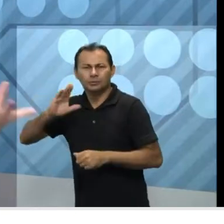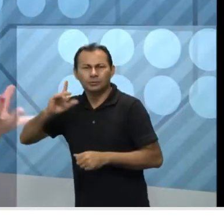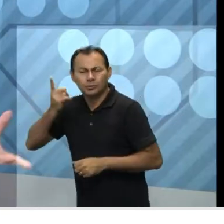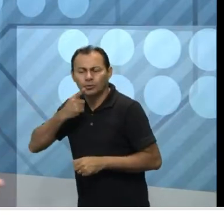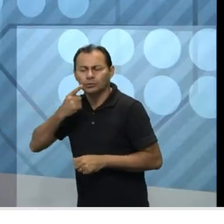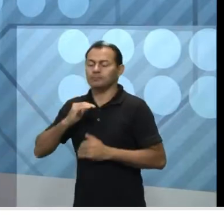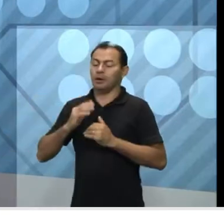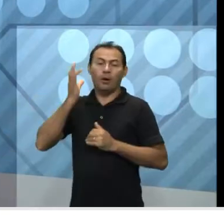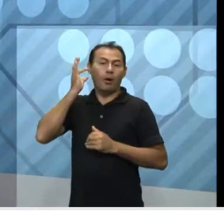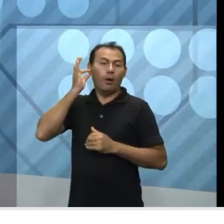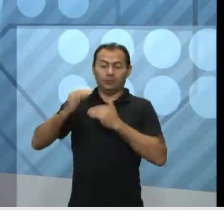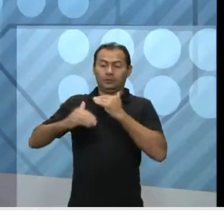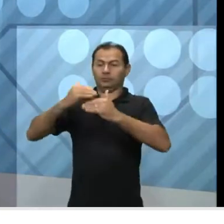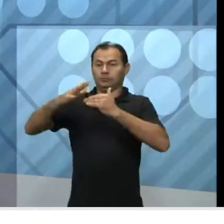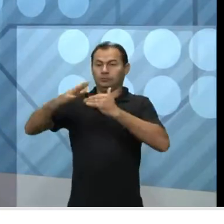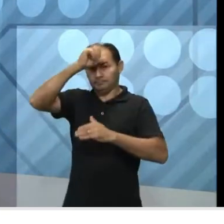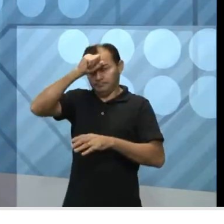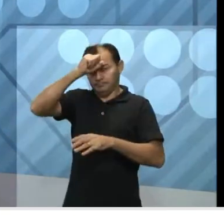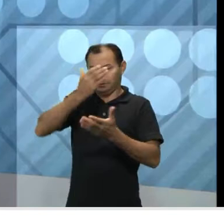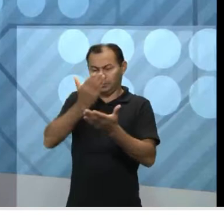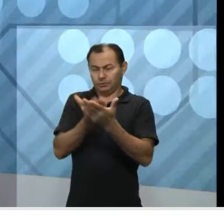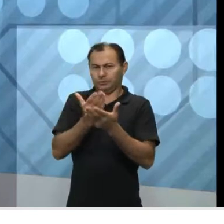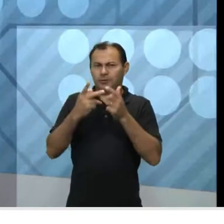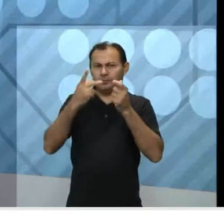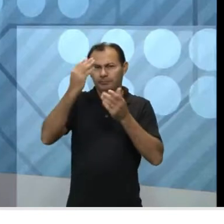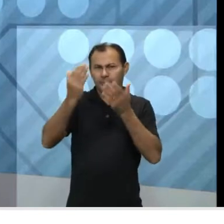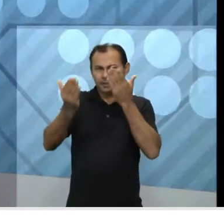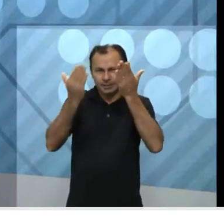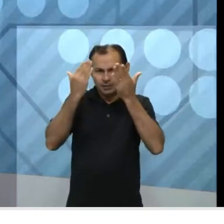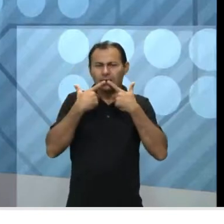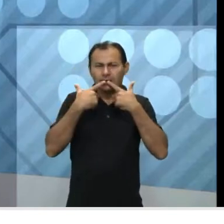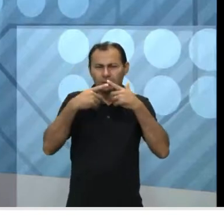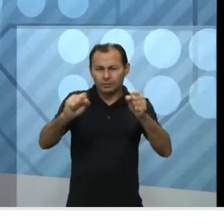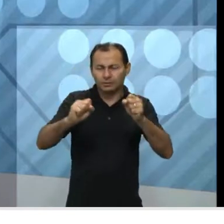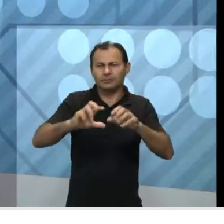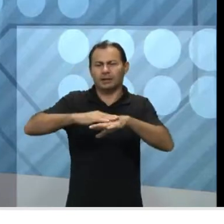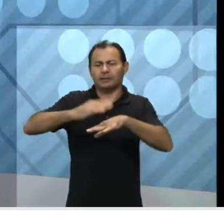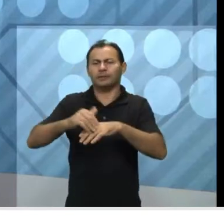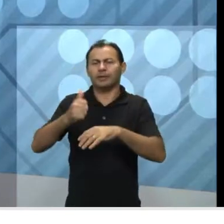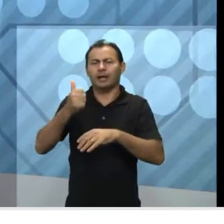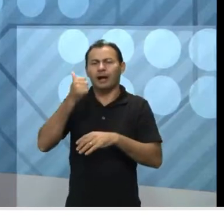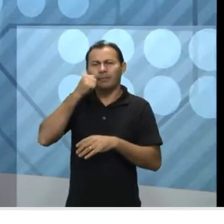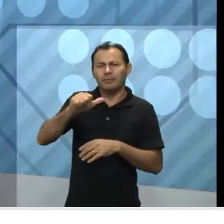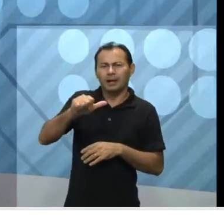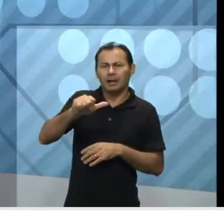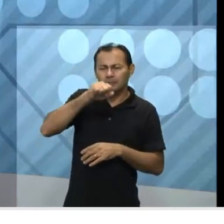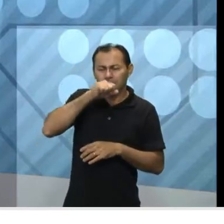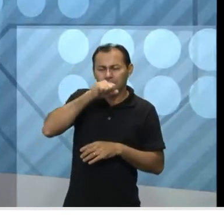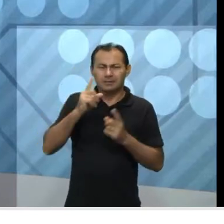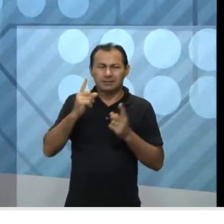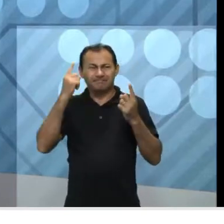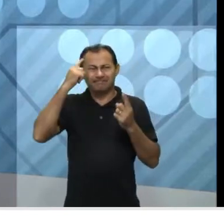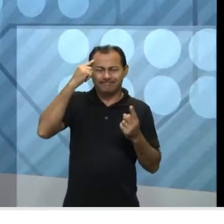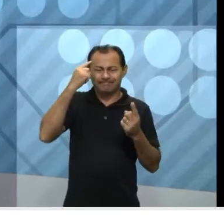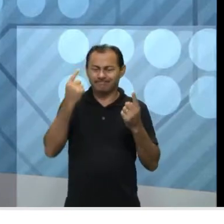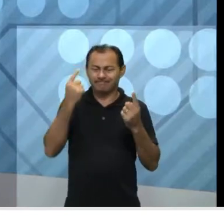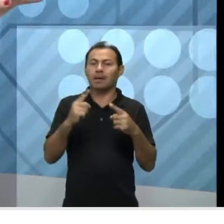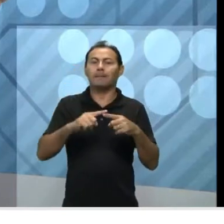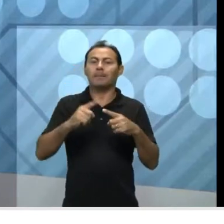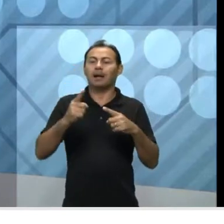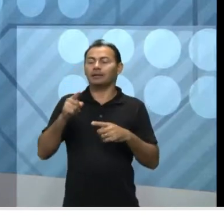educacional, psicolinguísticos e assim por diante. Essa mãe fica encucada. Mas lá na escola, a